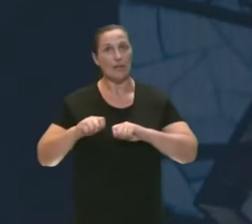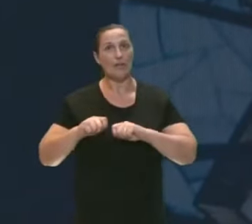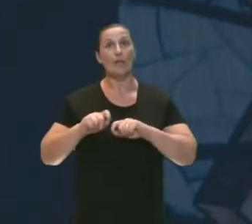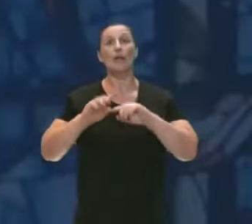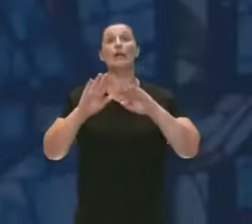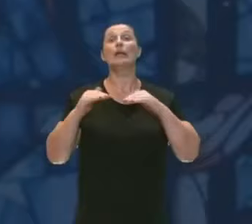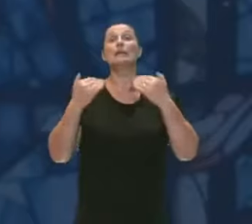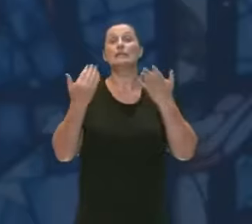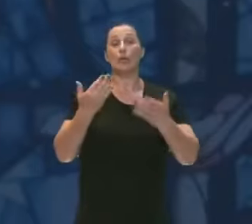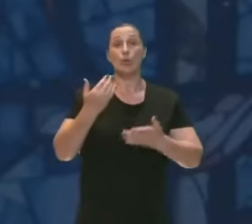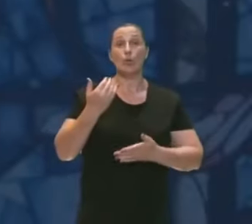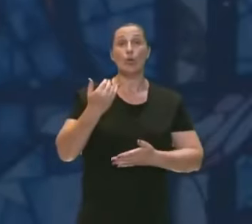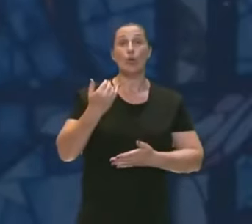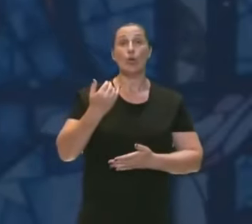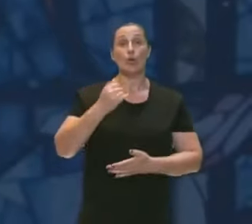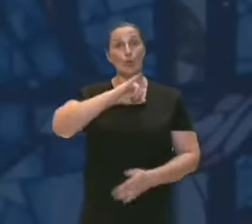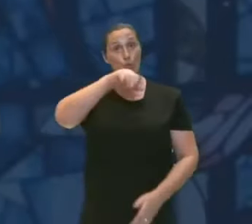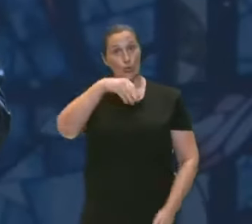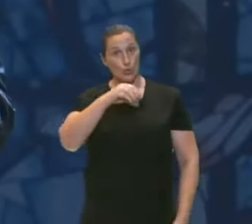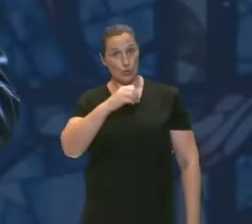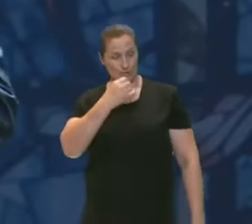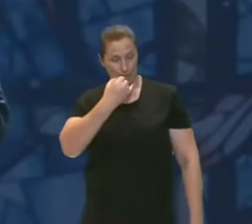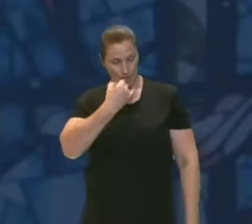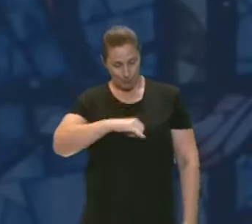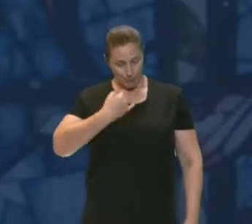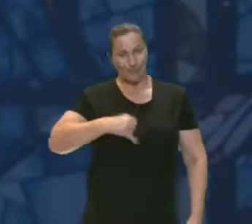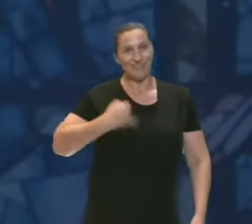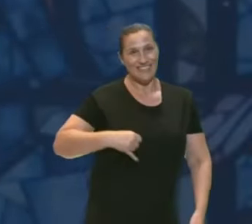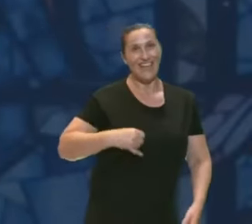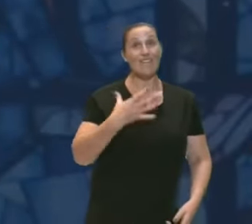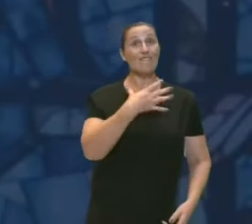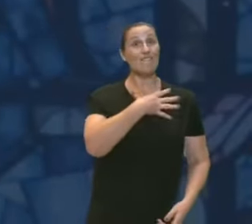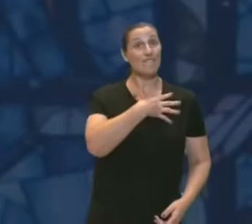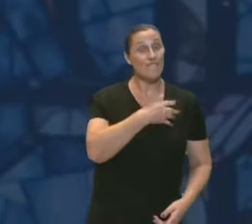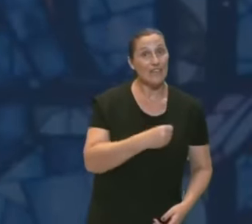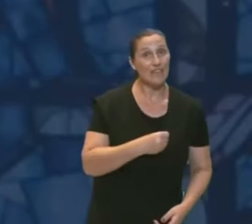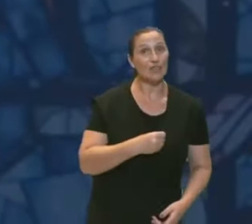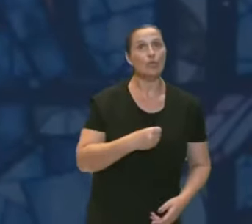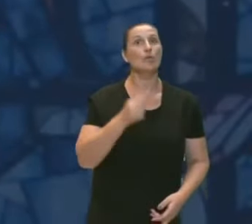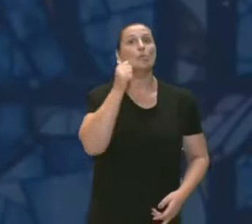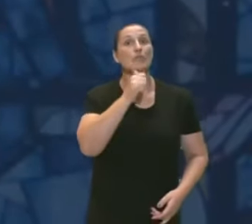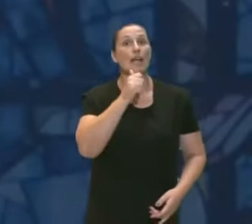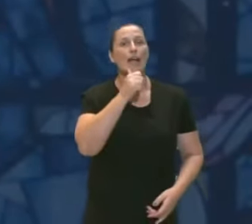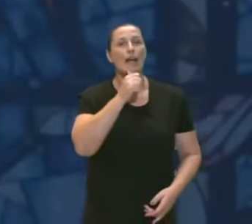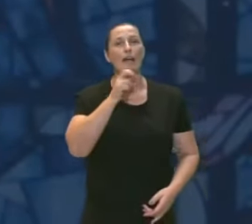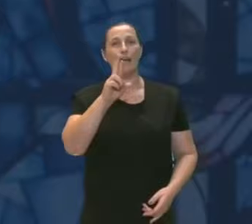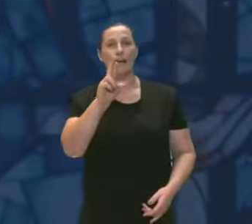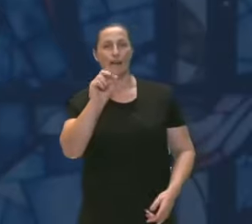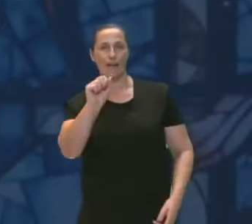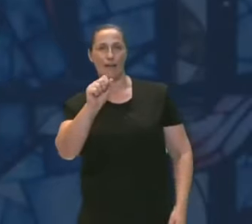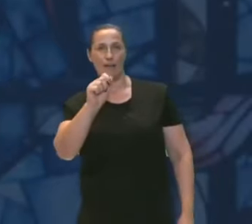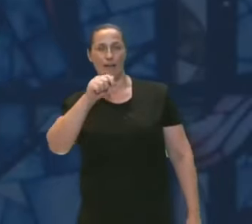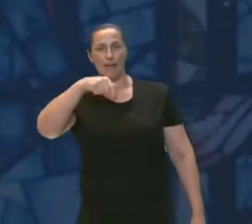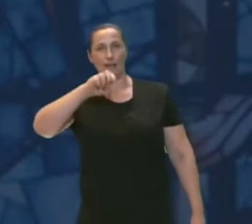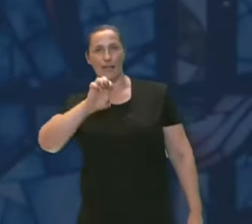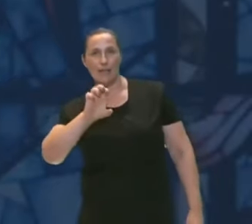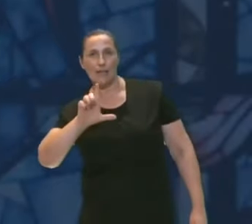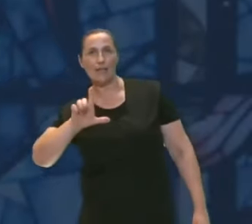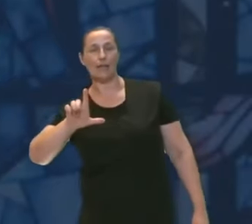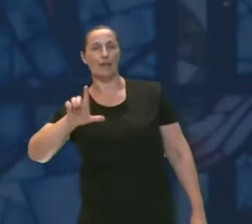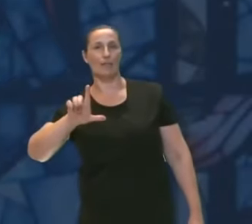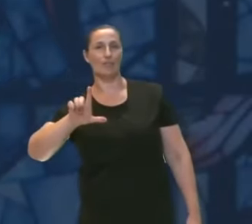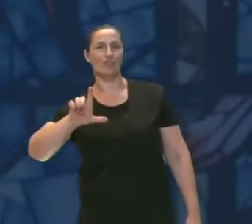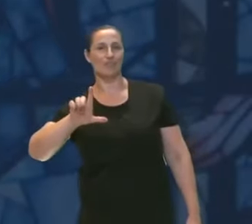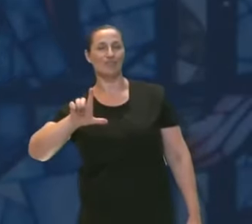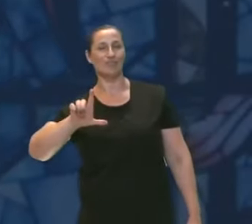filho de Raquel e por isso ele é o menino privilegiado da casa. É o filho que é mais querido do lar.